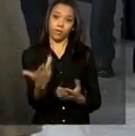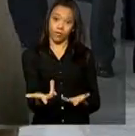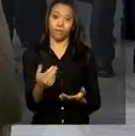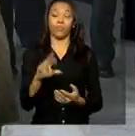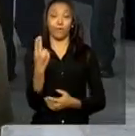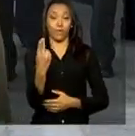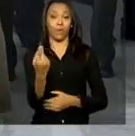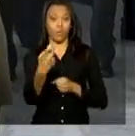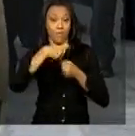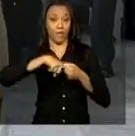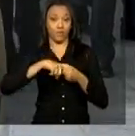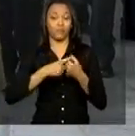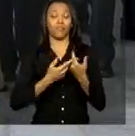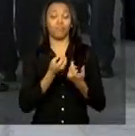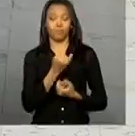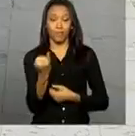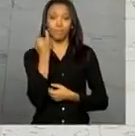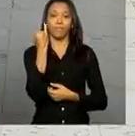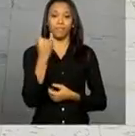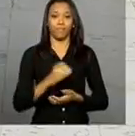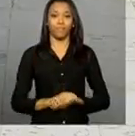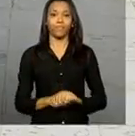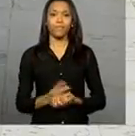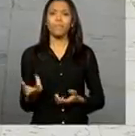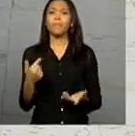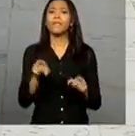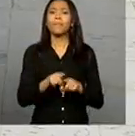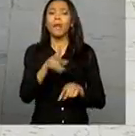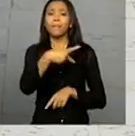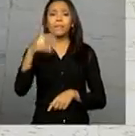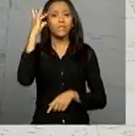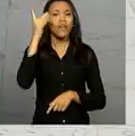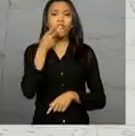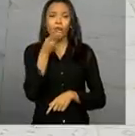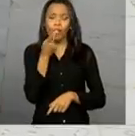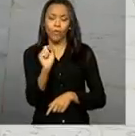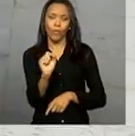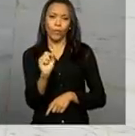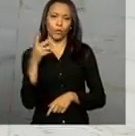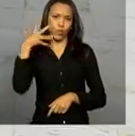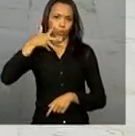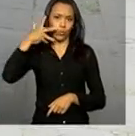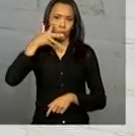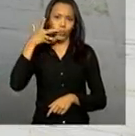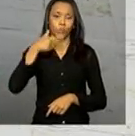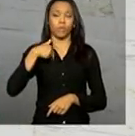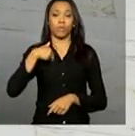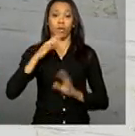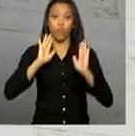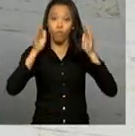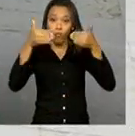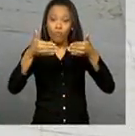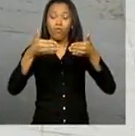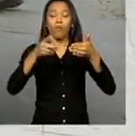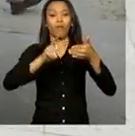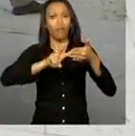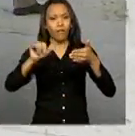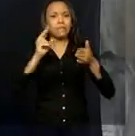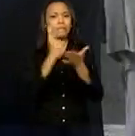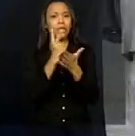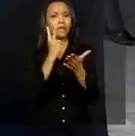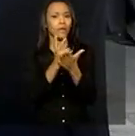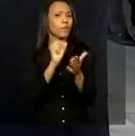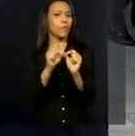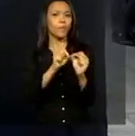importante. A presidenta que falou no seu discurso no Congresso sobre a prioridade que dá às relações